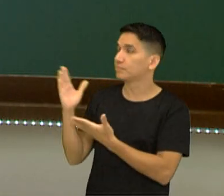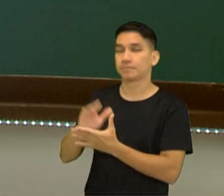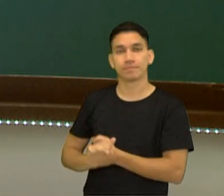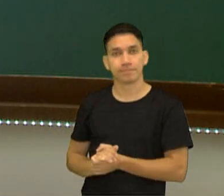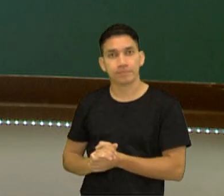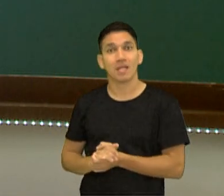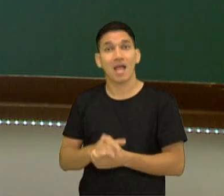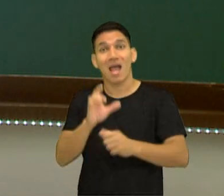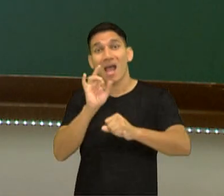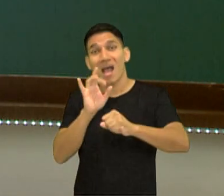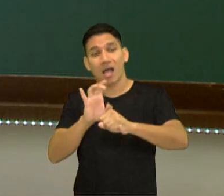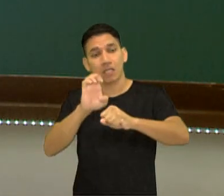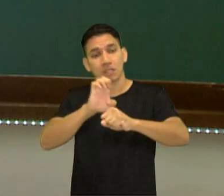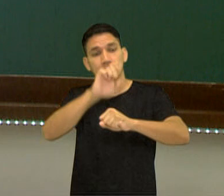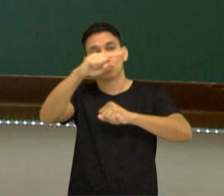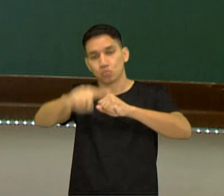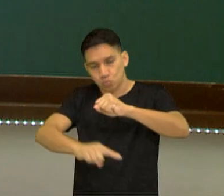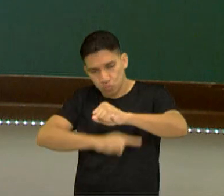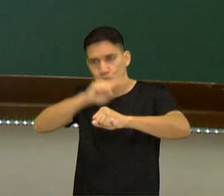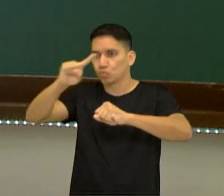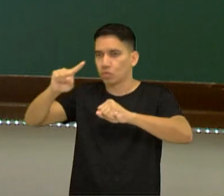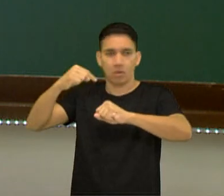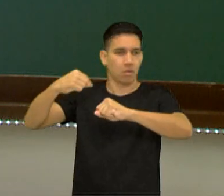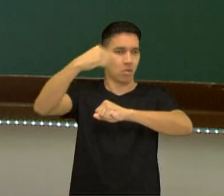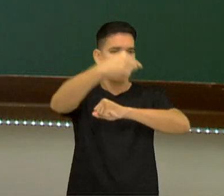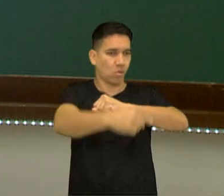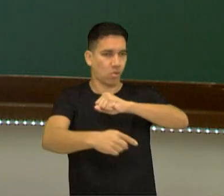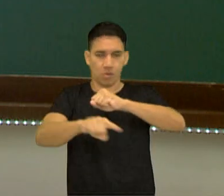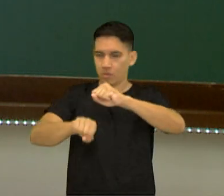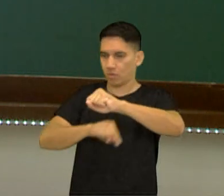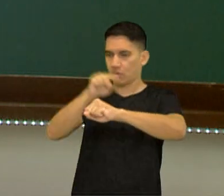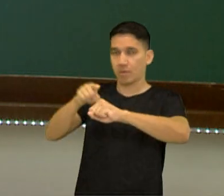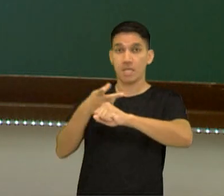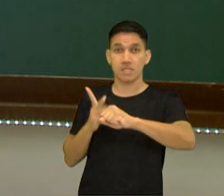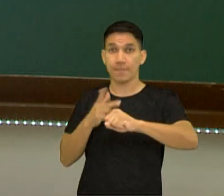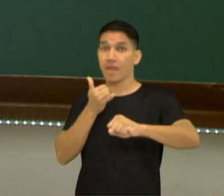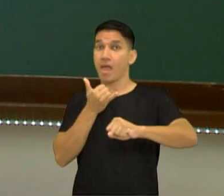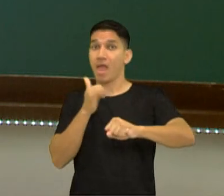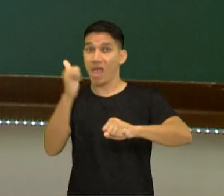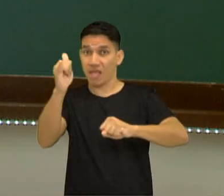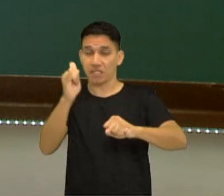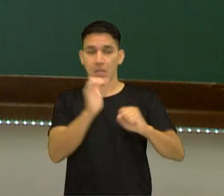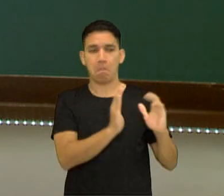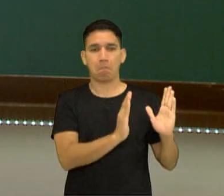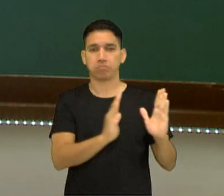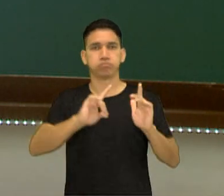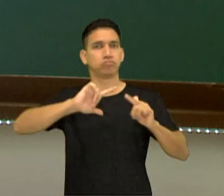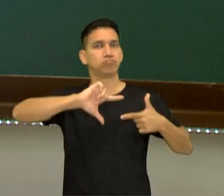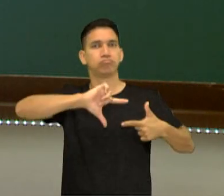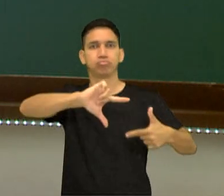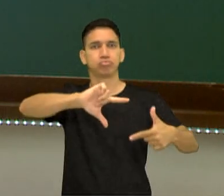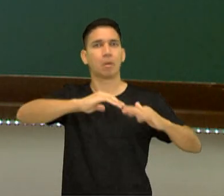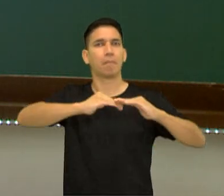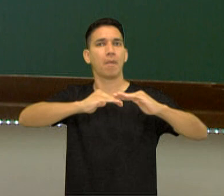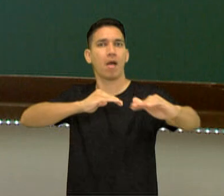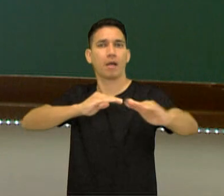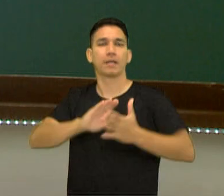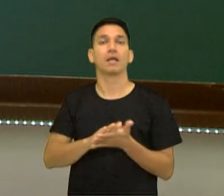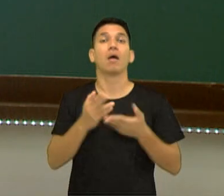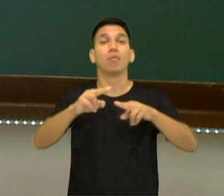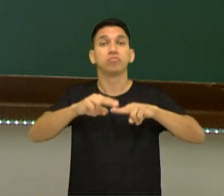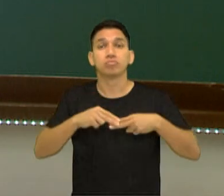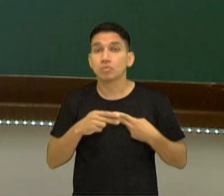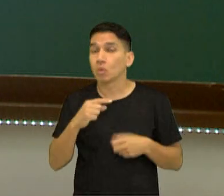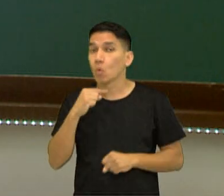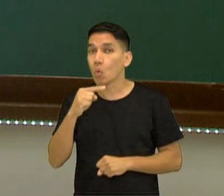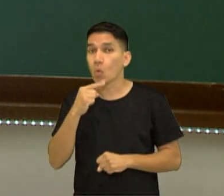circular apresenta uma energia constante. Logo, os elétrons não absorvem nem emitem energia ao descreverem uma órbita